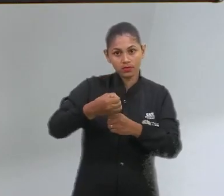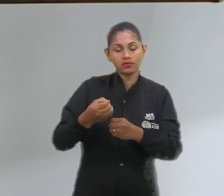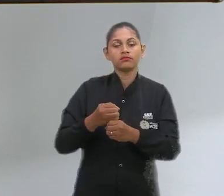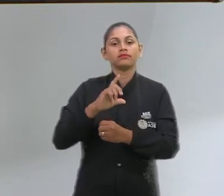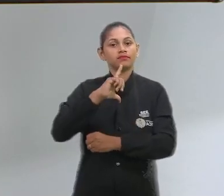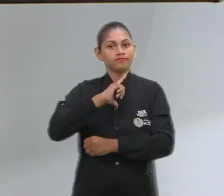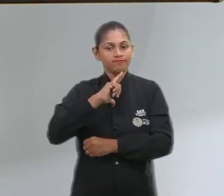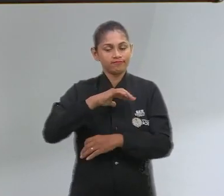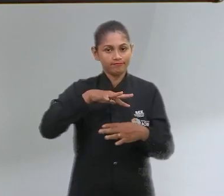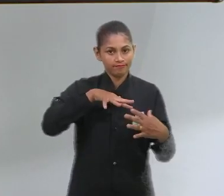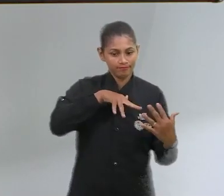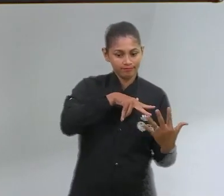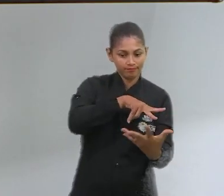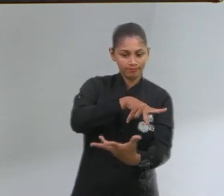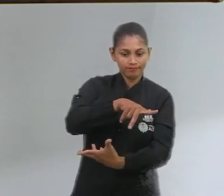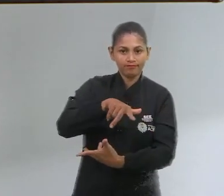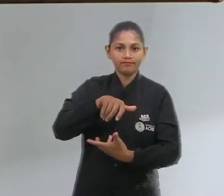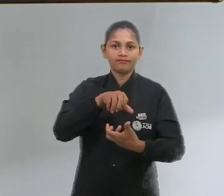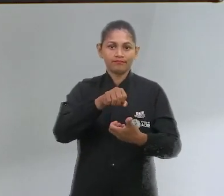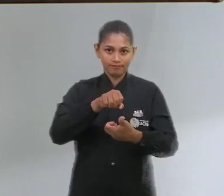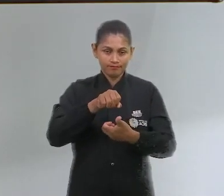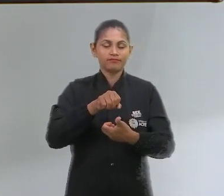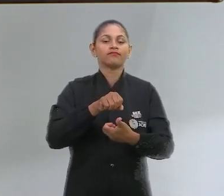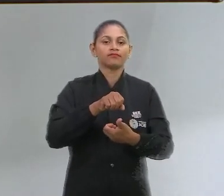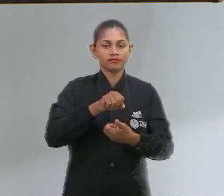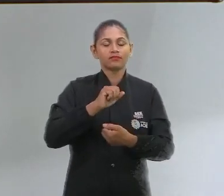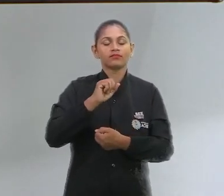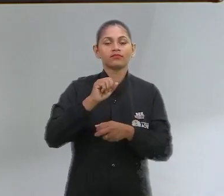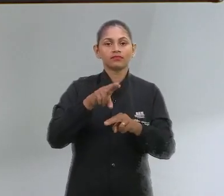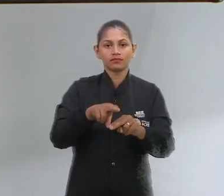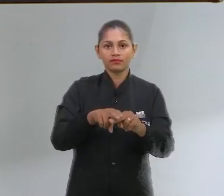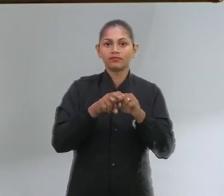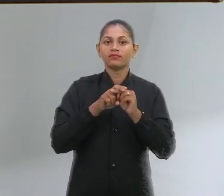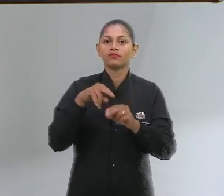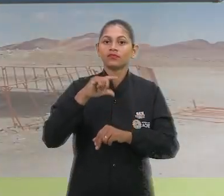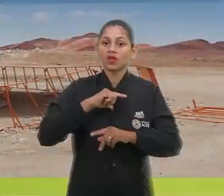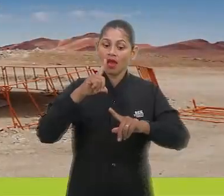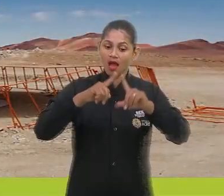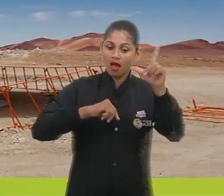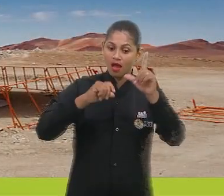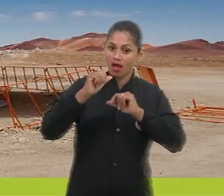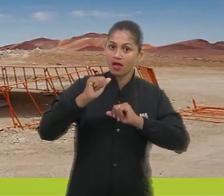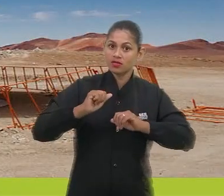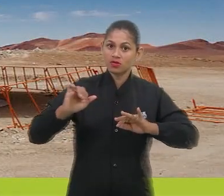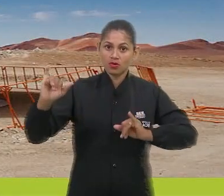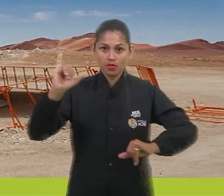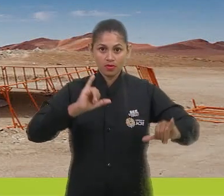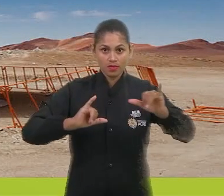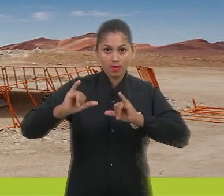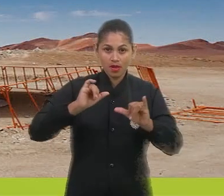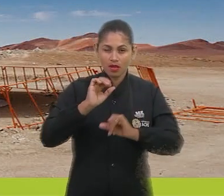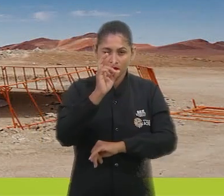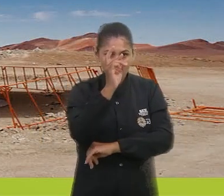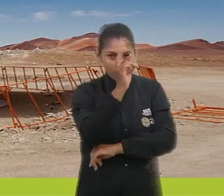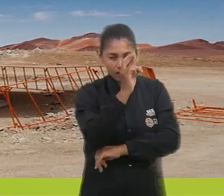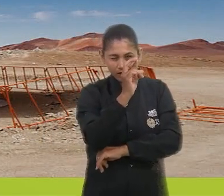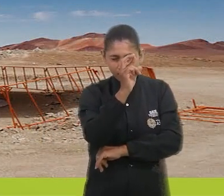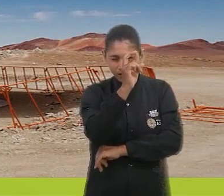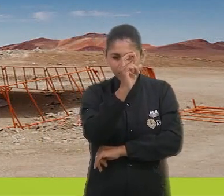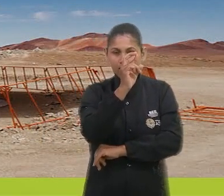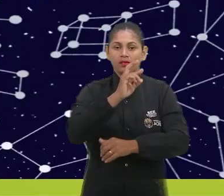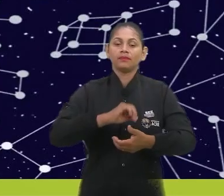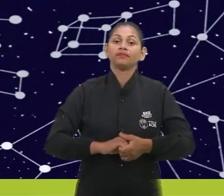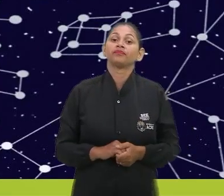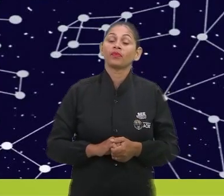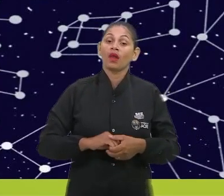universo. Por isso que nós temos a astroquímica observacional. Vamos à próxima. A próxima área da astroquímica